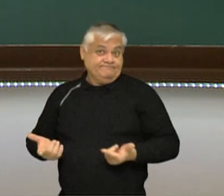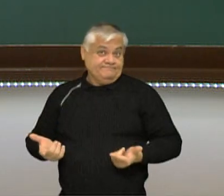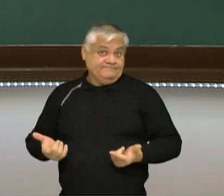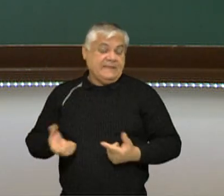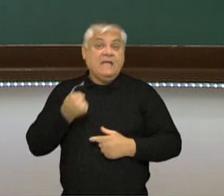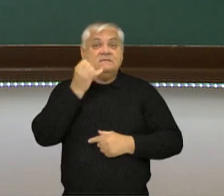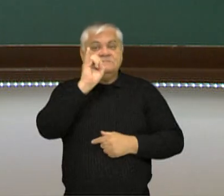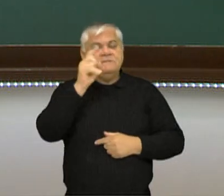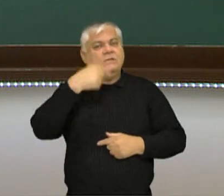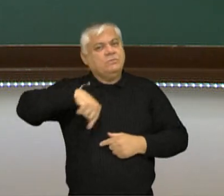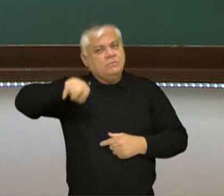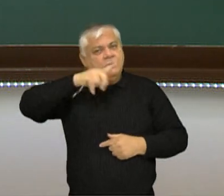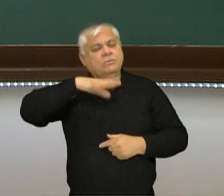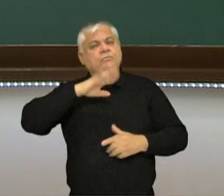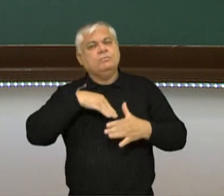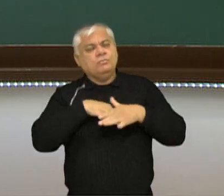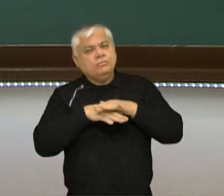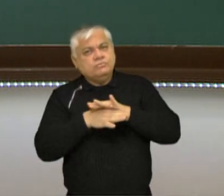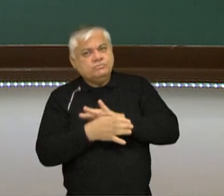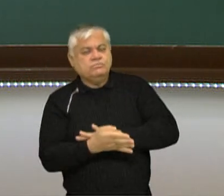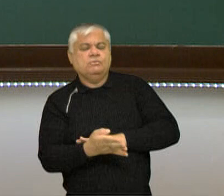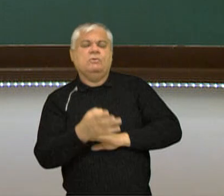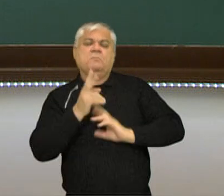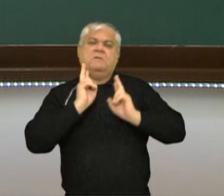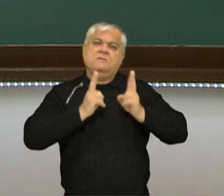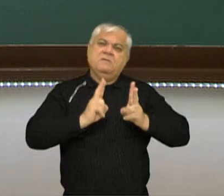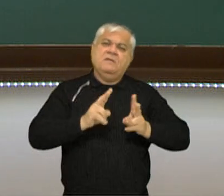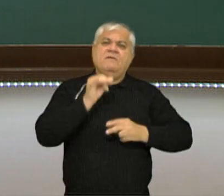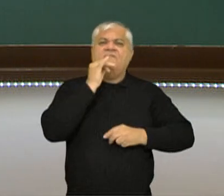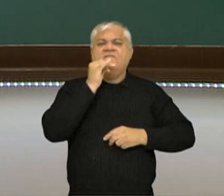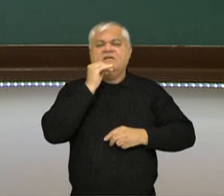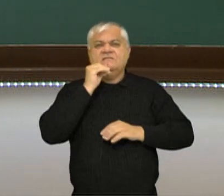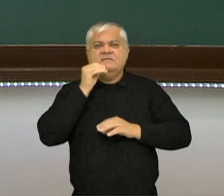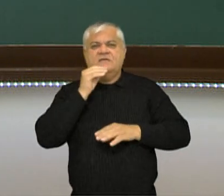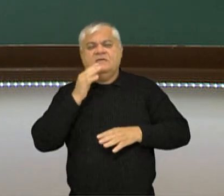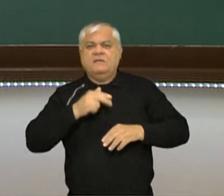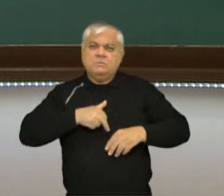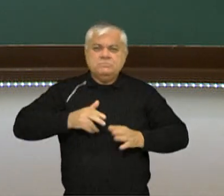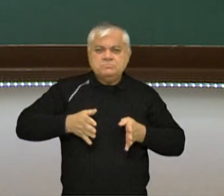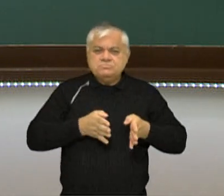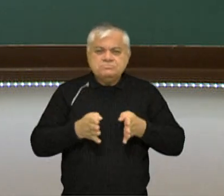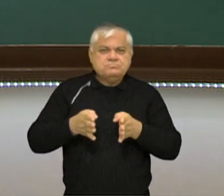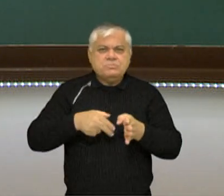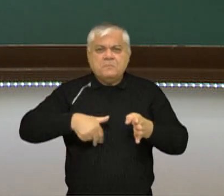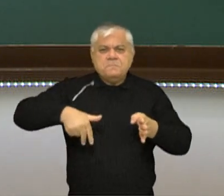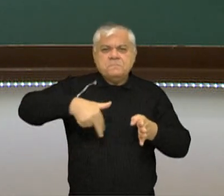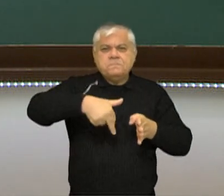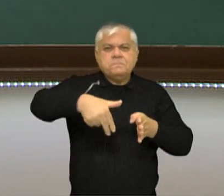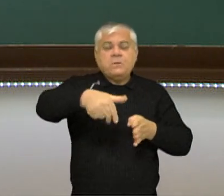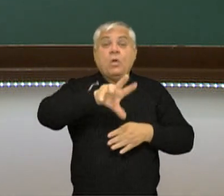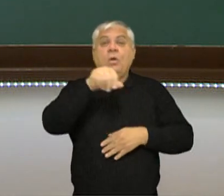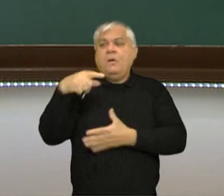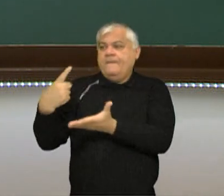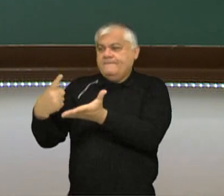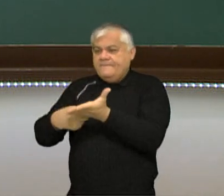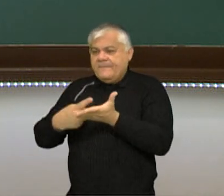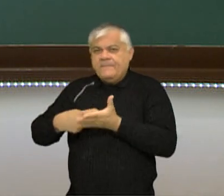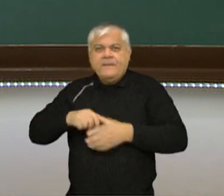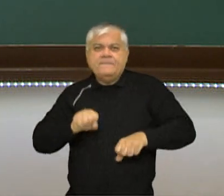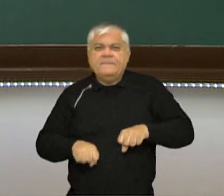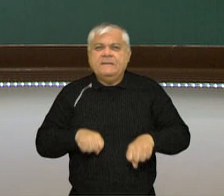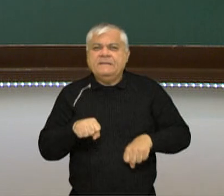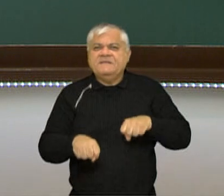aí costume de fazer uma trilha, né, ou mesmo andar de bicicleta nessas